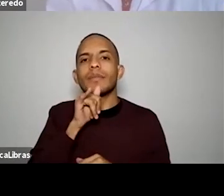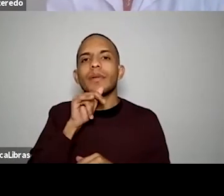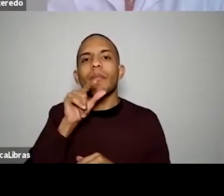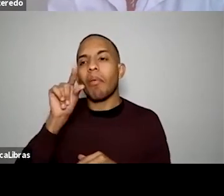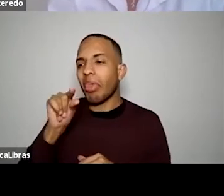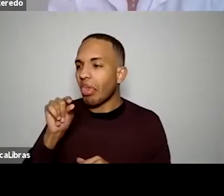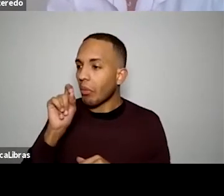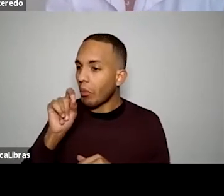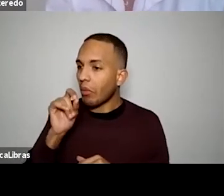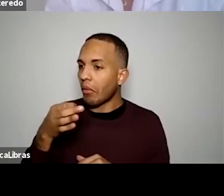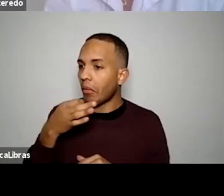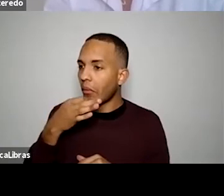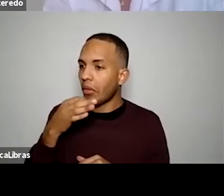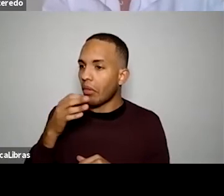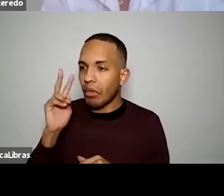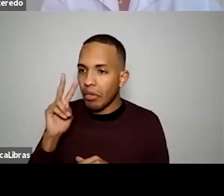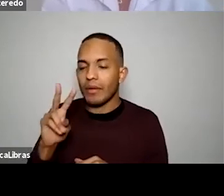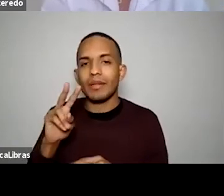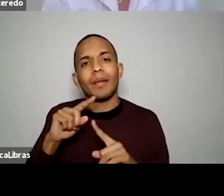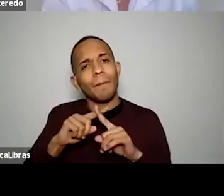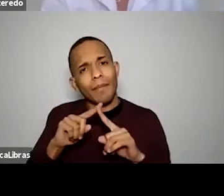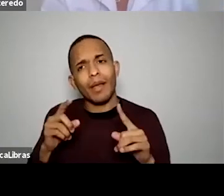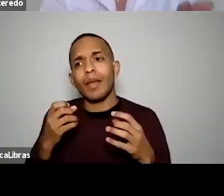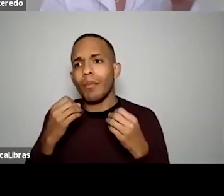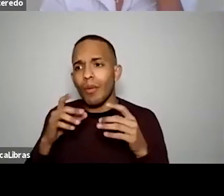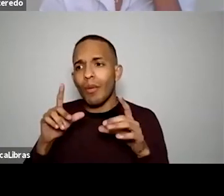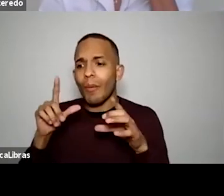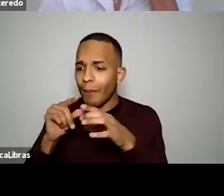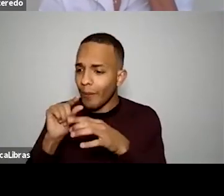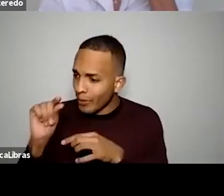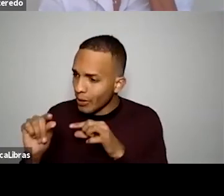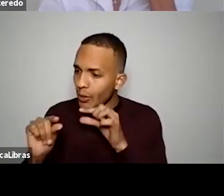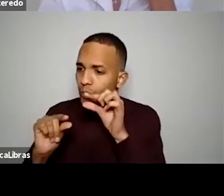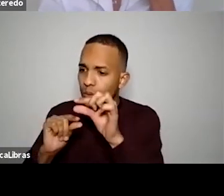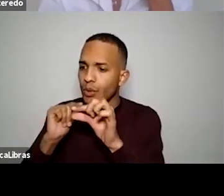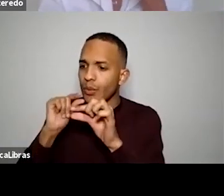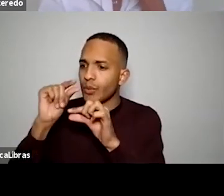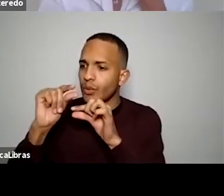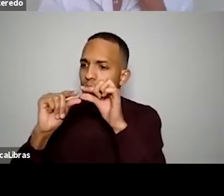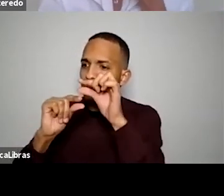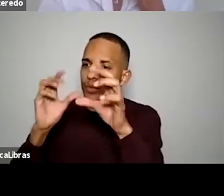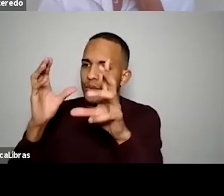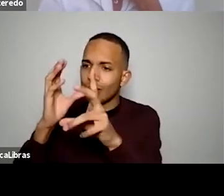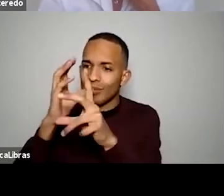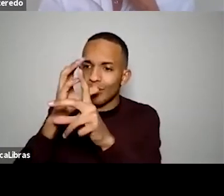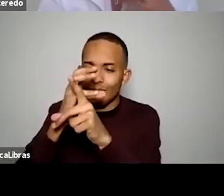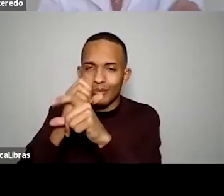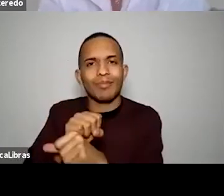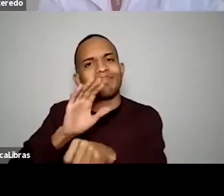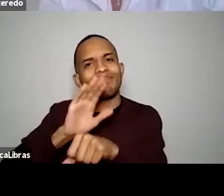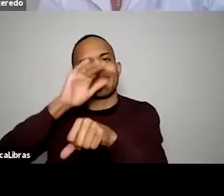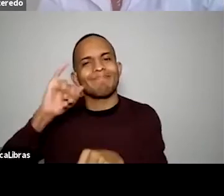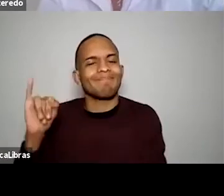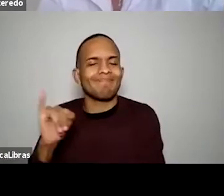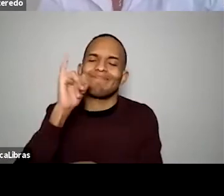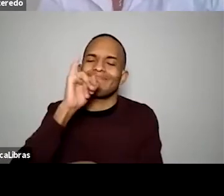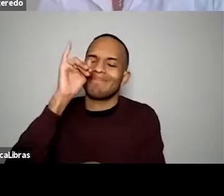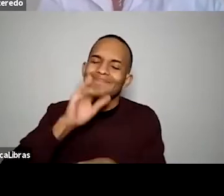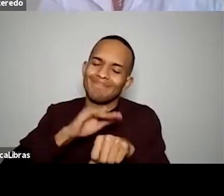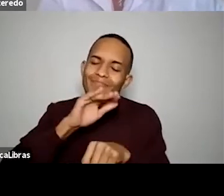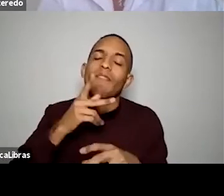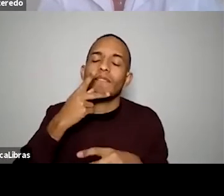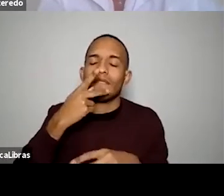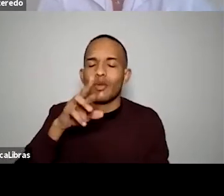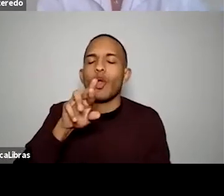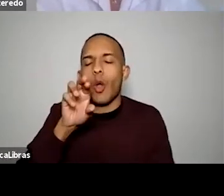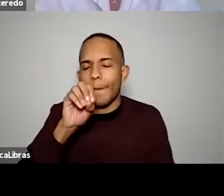nosso olhar, na verdade, está na minoria das grandes, né? Então, valorizar essa doação é super importante, como trouxe a Roberta.